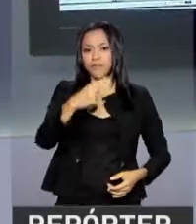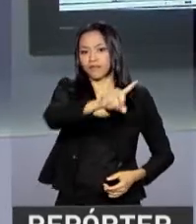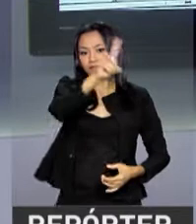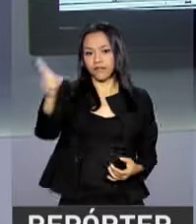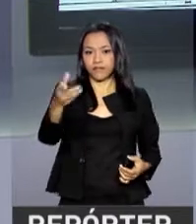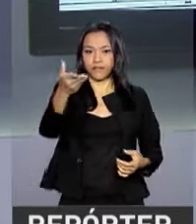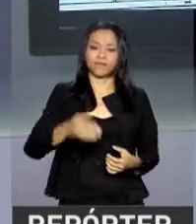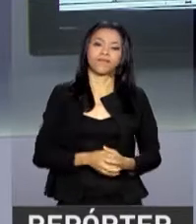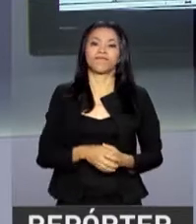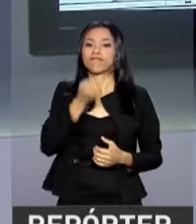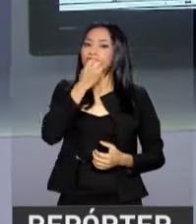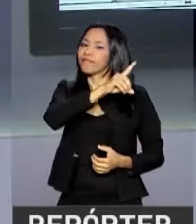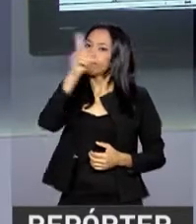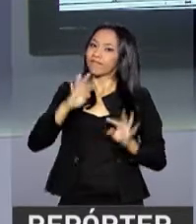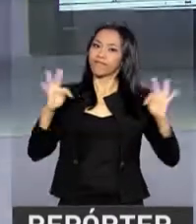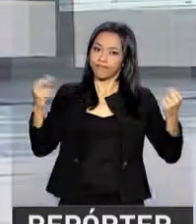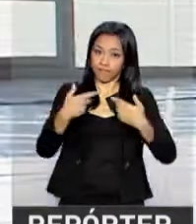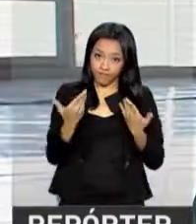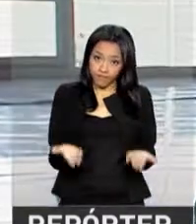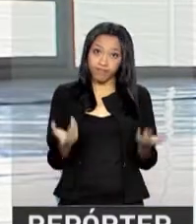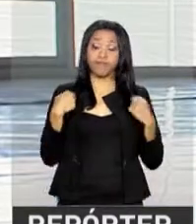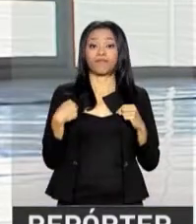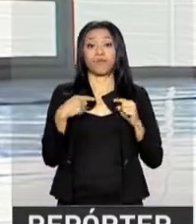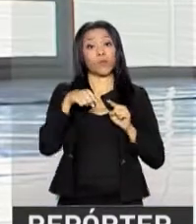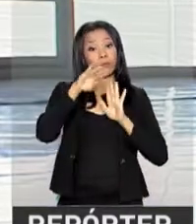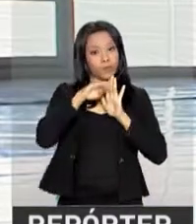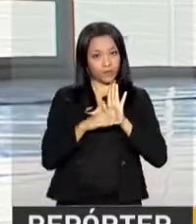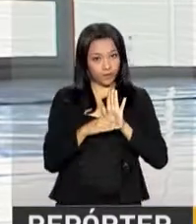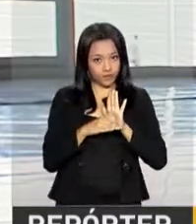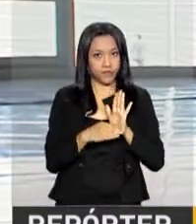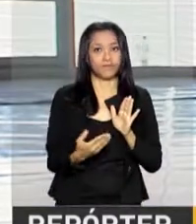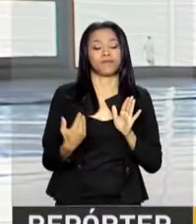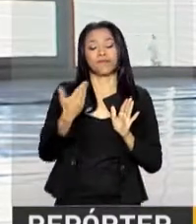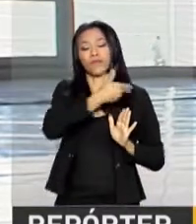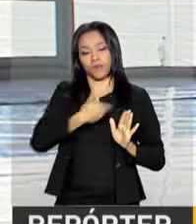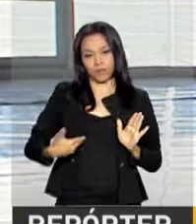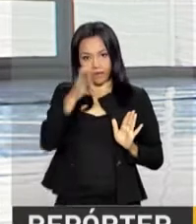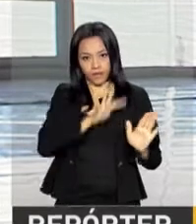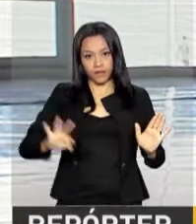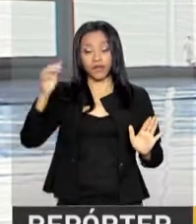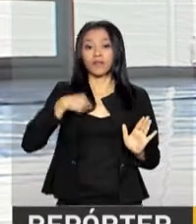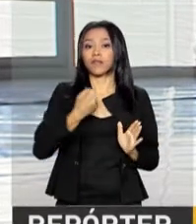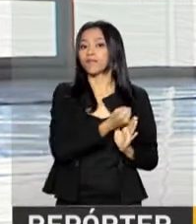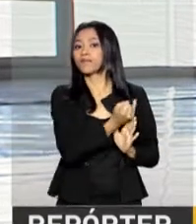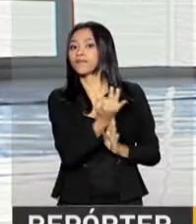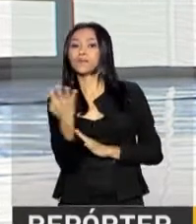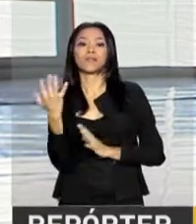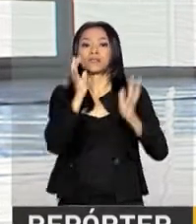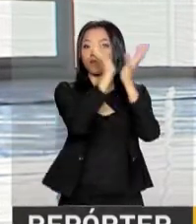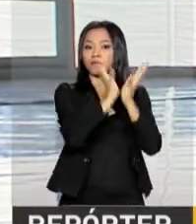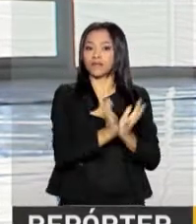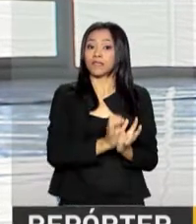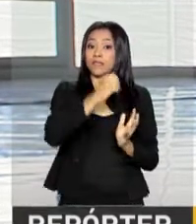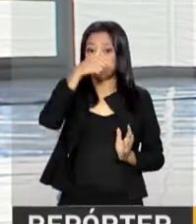o dia carol de a todos pois é carol o programa avançar saneamento contempla sete modalidades na